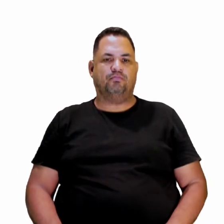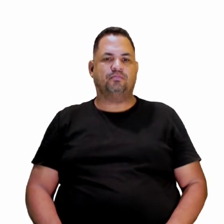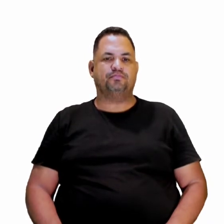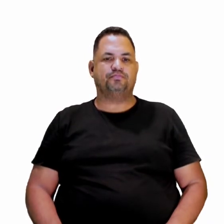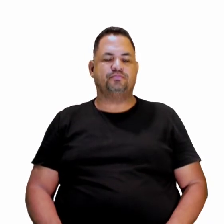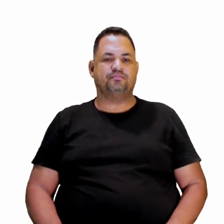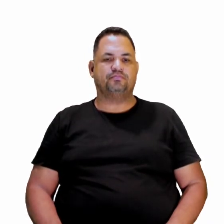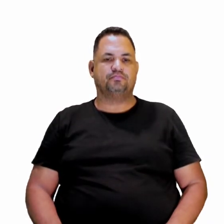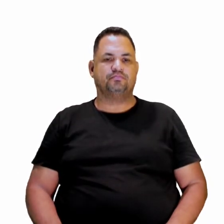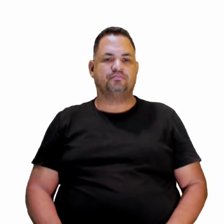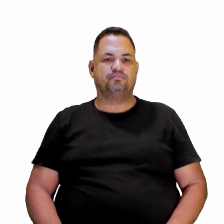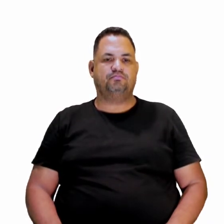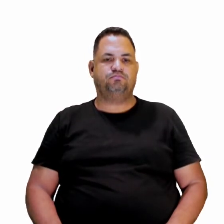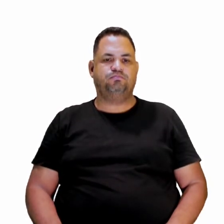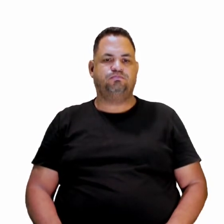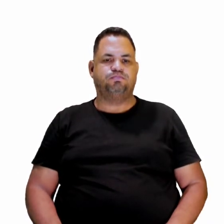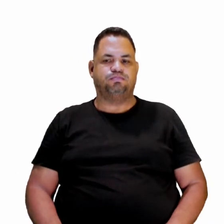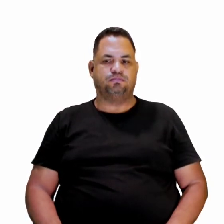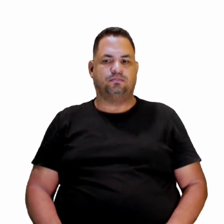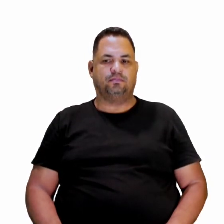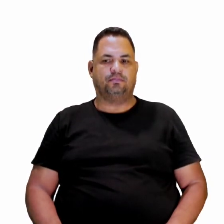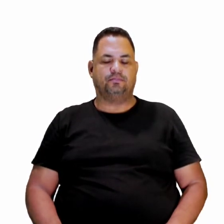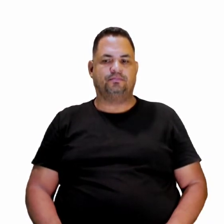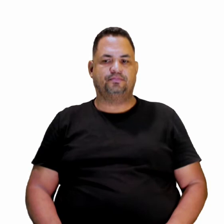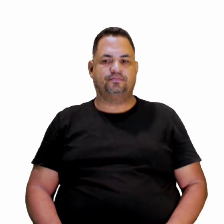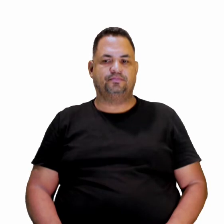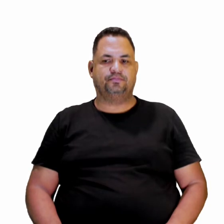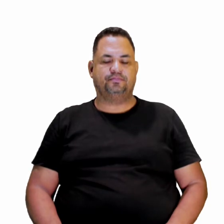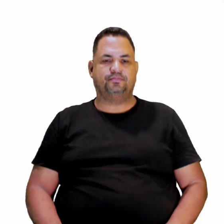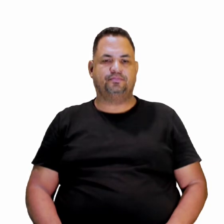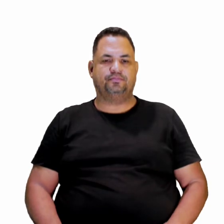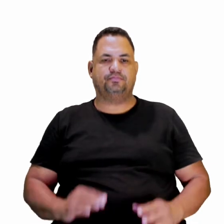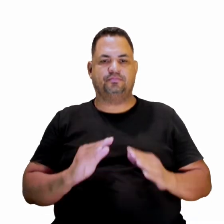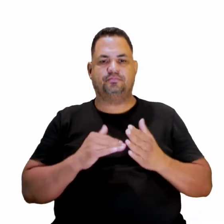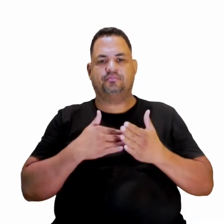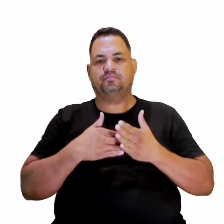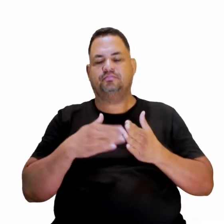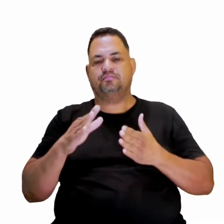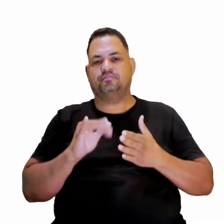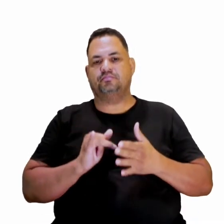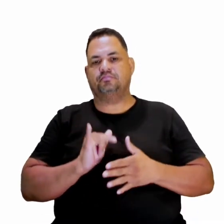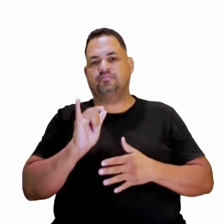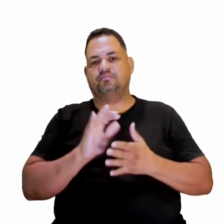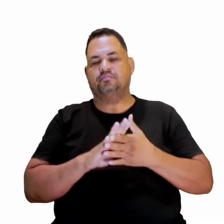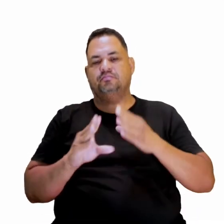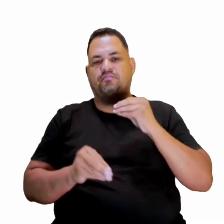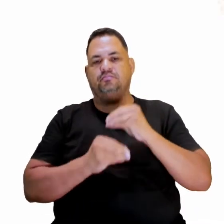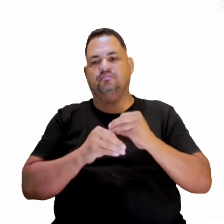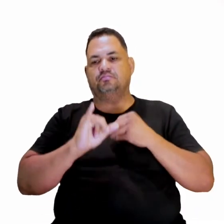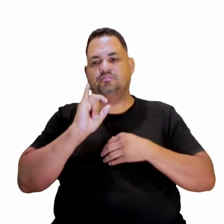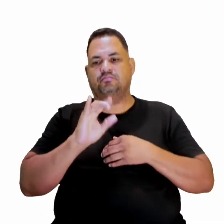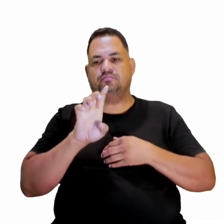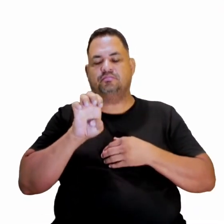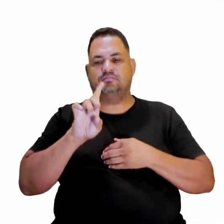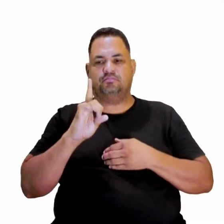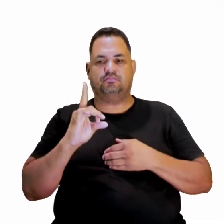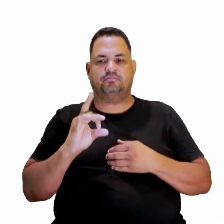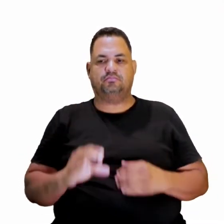palavra até a letra D. No Y eu corto ela e acrescento o IED aqui. Studied.